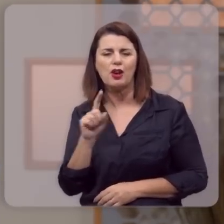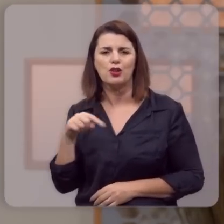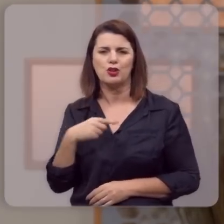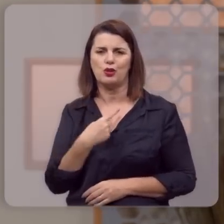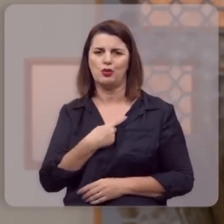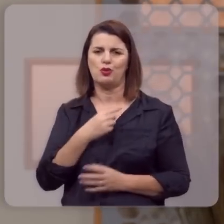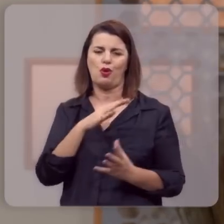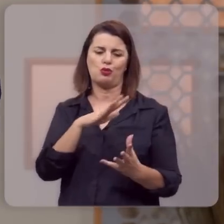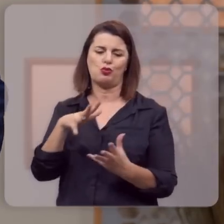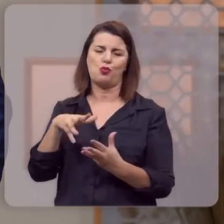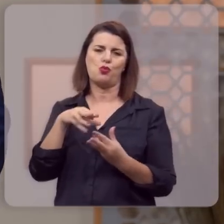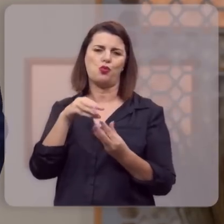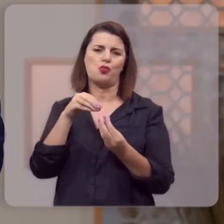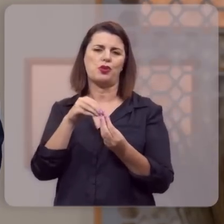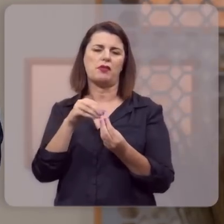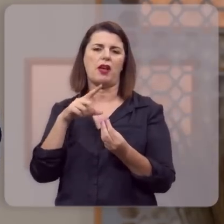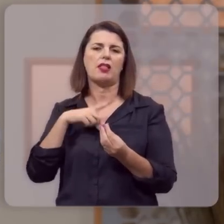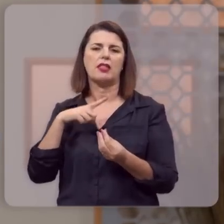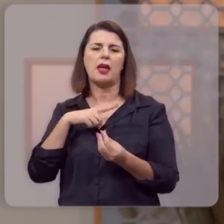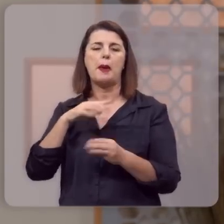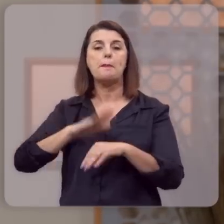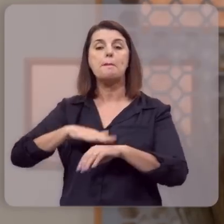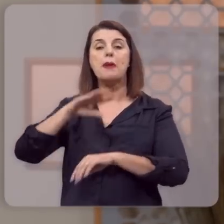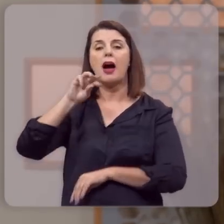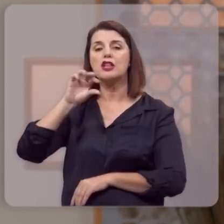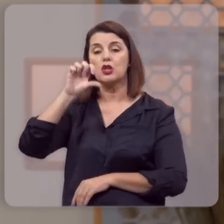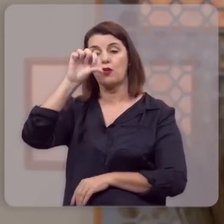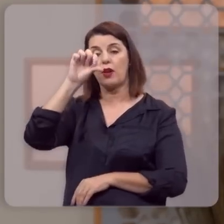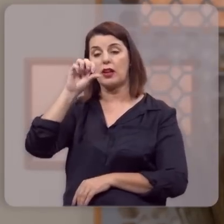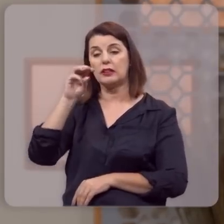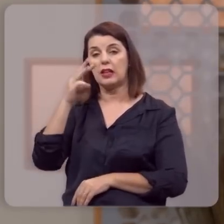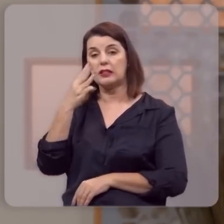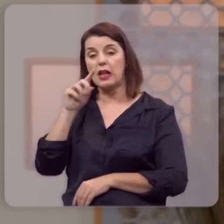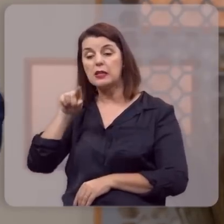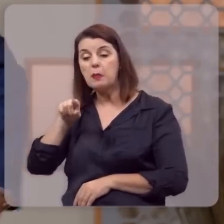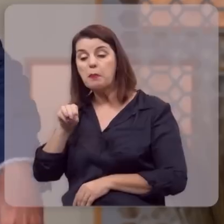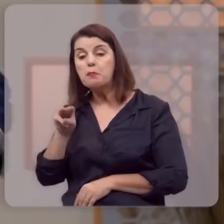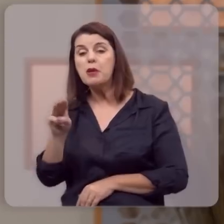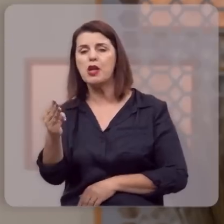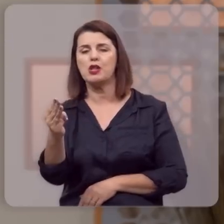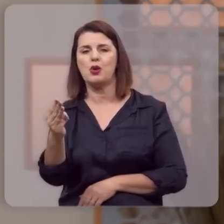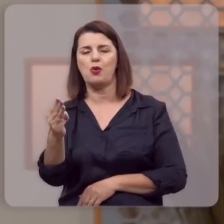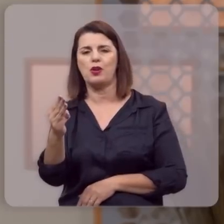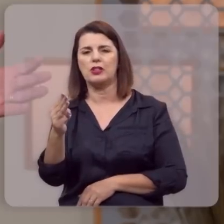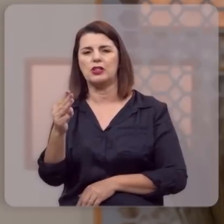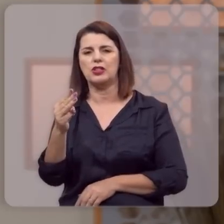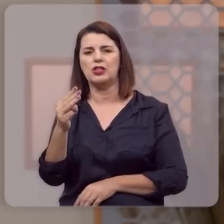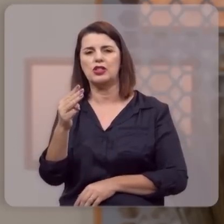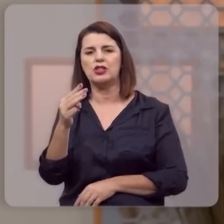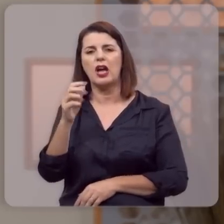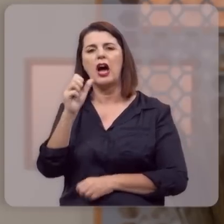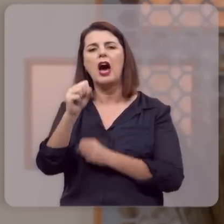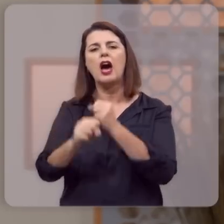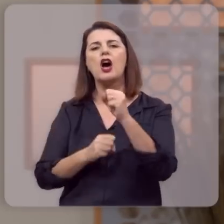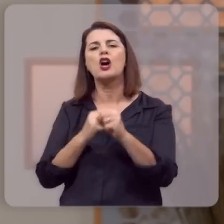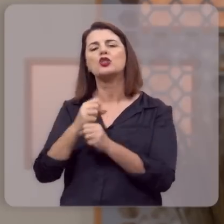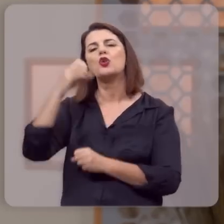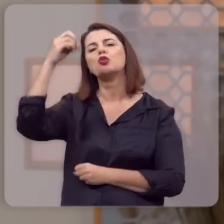nosso universo tem mais de 93 bilhões de anos-luz de diâmetro. E o que significa